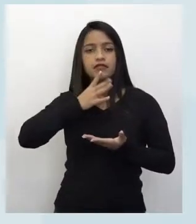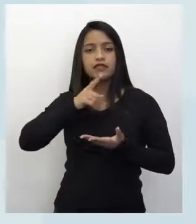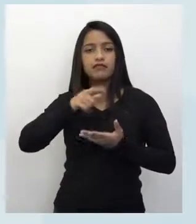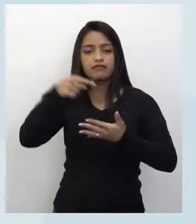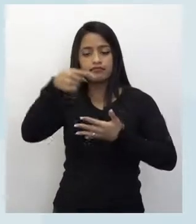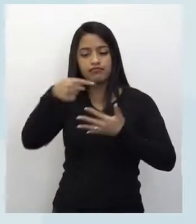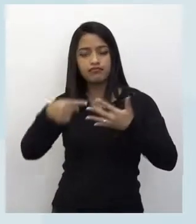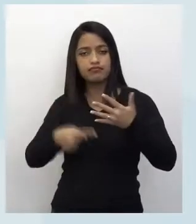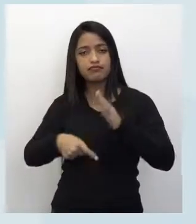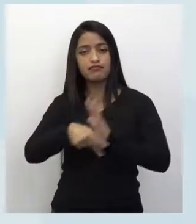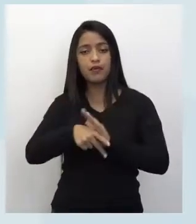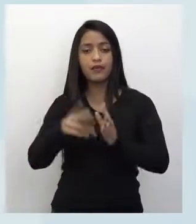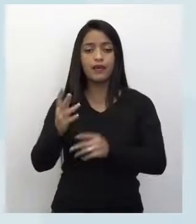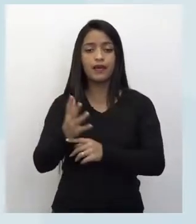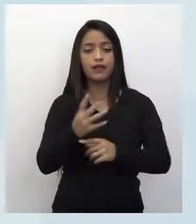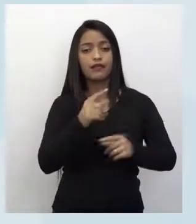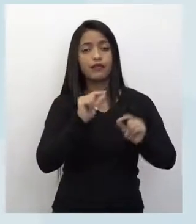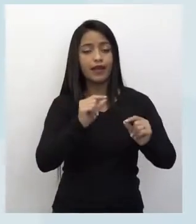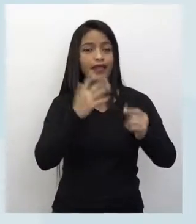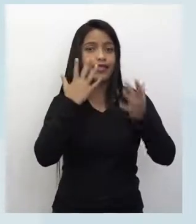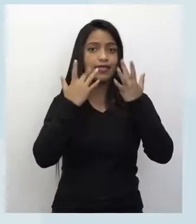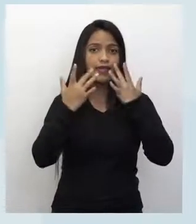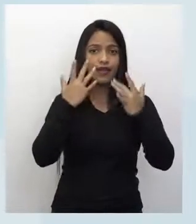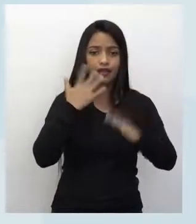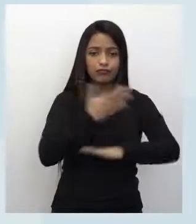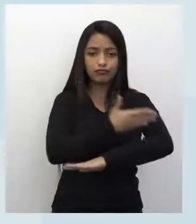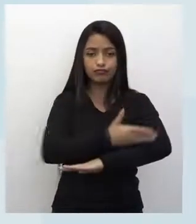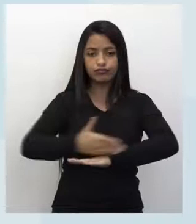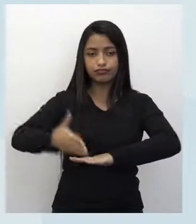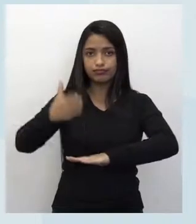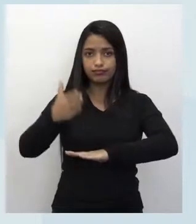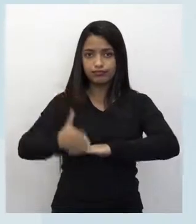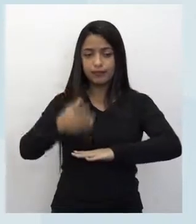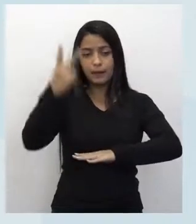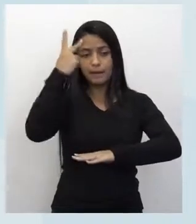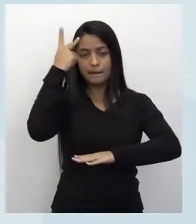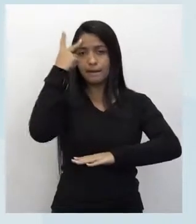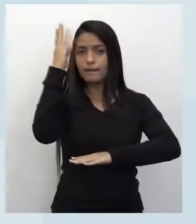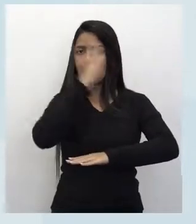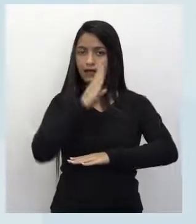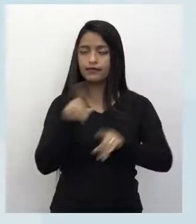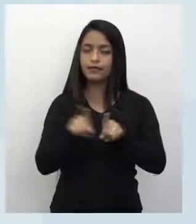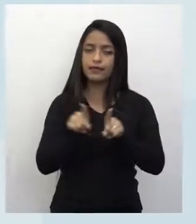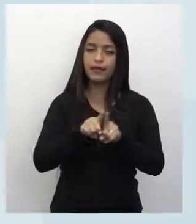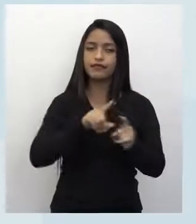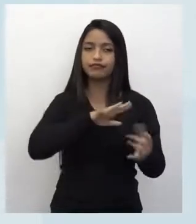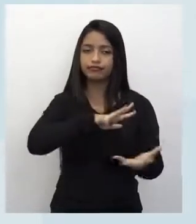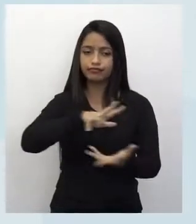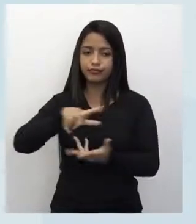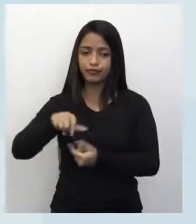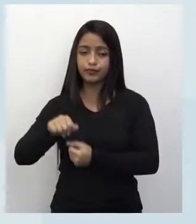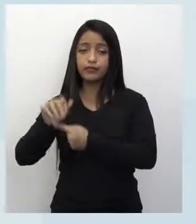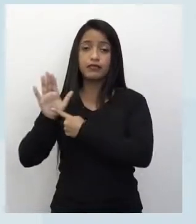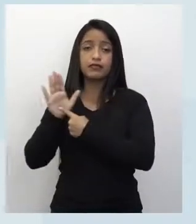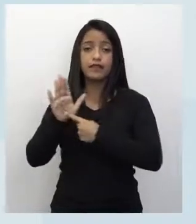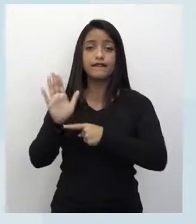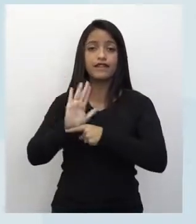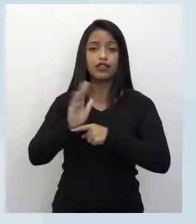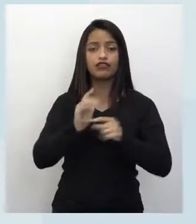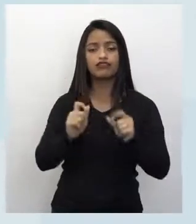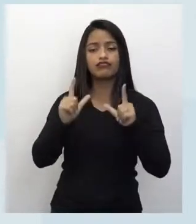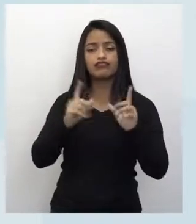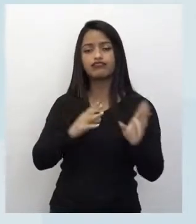teatral, contemporânea paulista, brasileira e internacional. Apreciamos alguns vídeos com elementos teatrais diversos